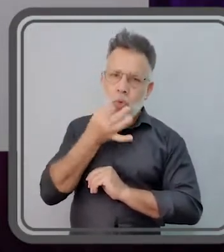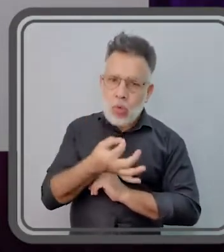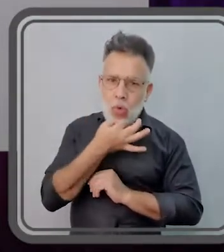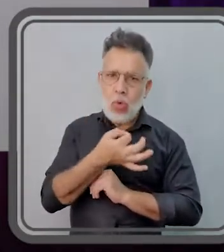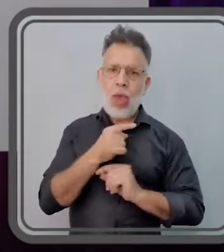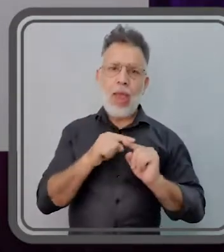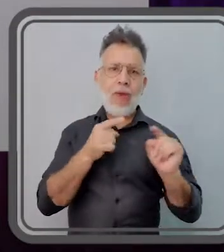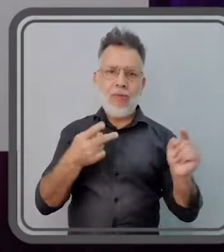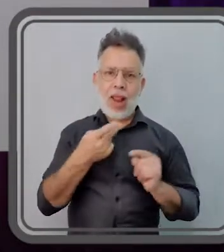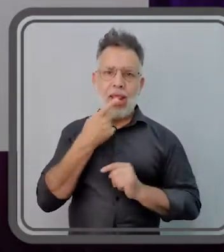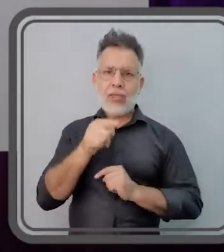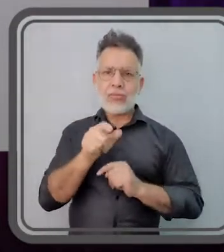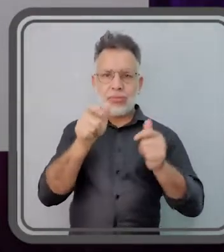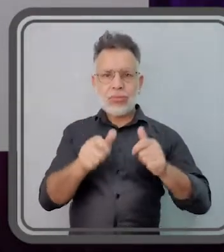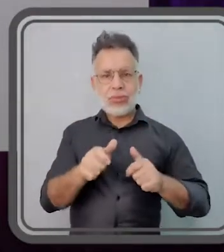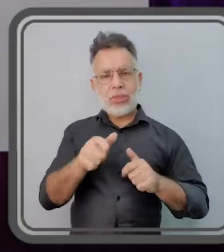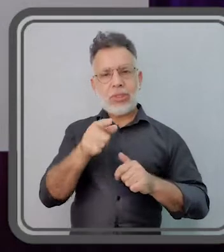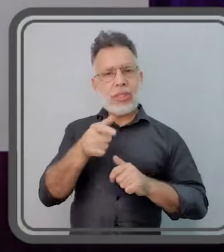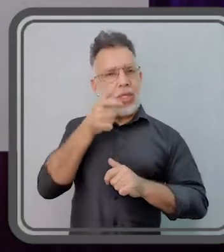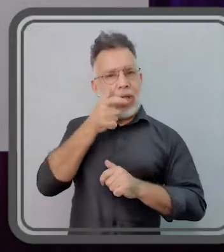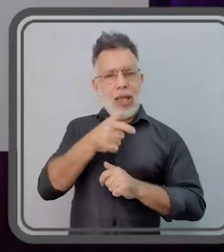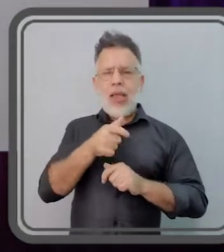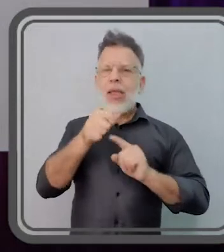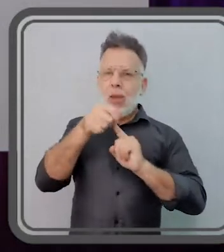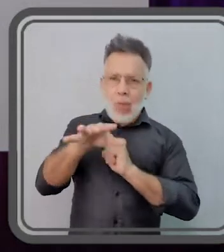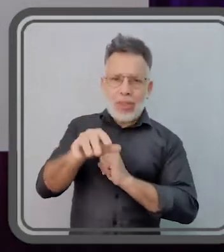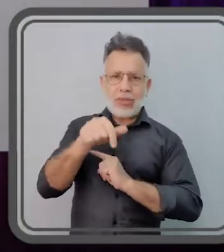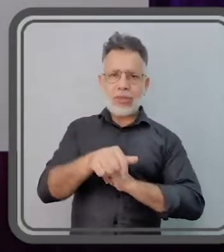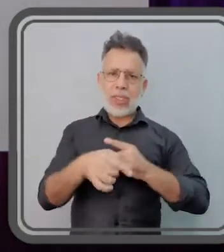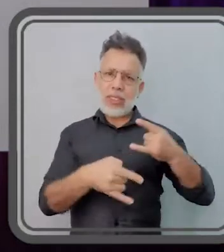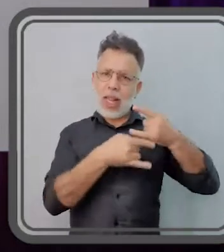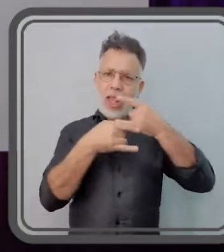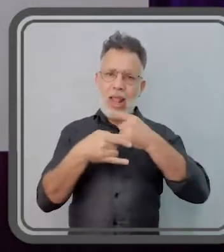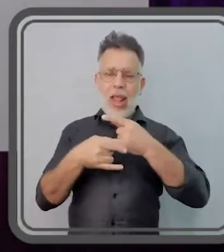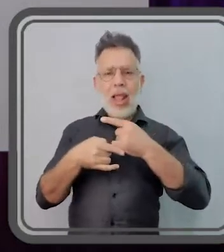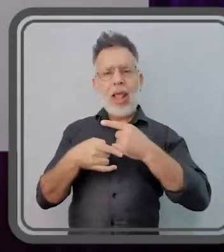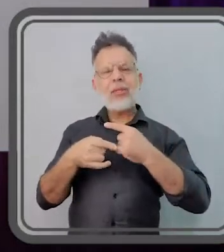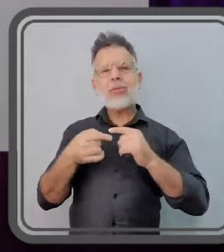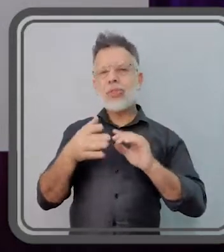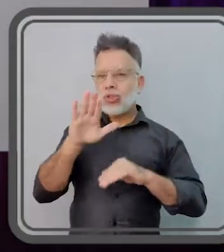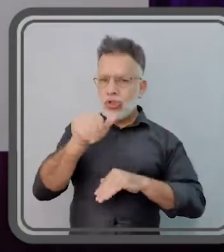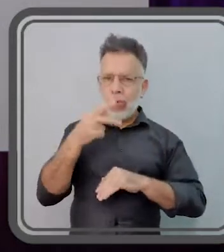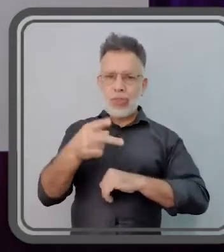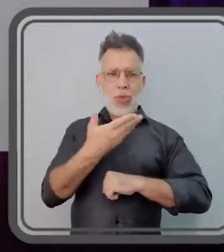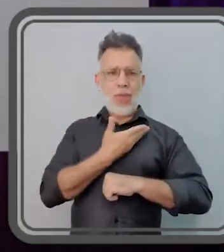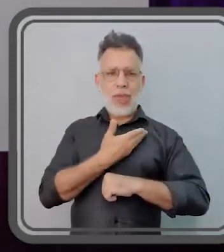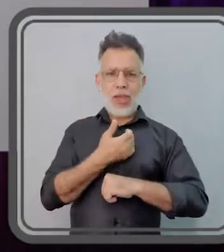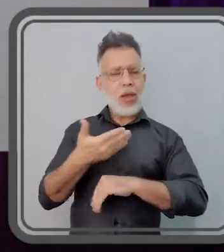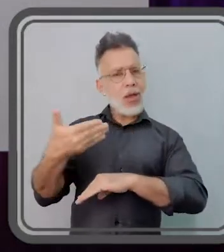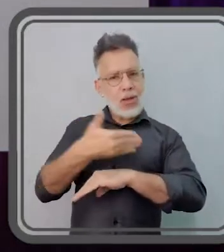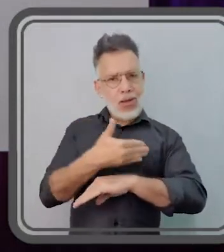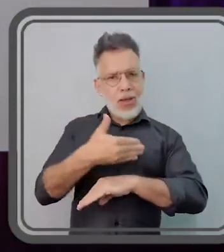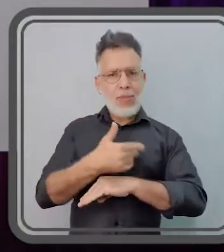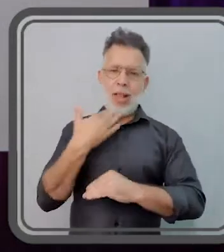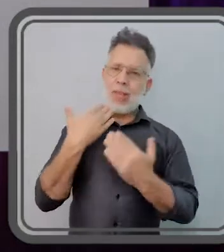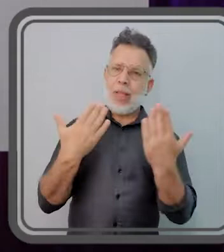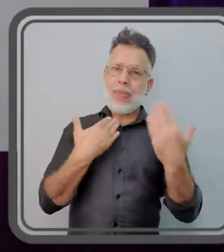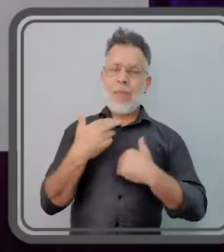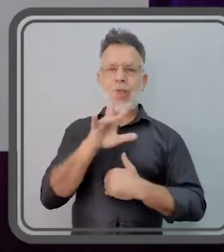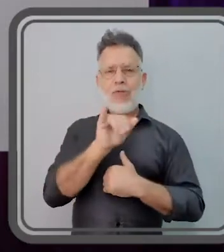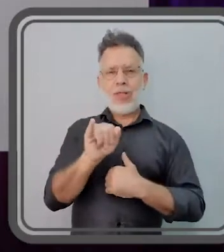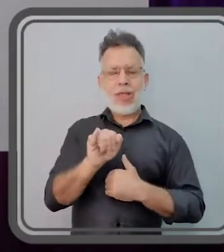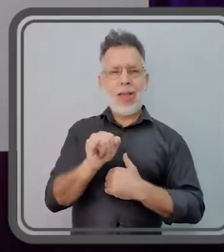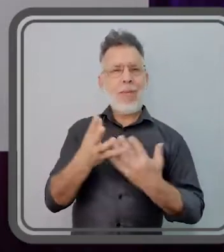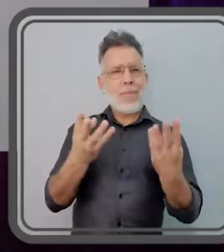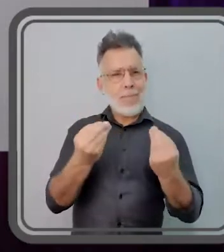não esquecerem também de compartilhar essa live, de marcar aquele seu amigo aqui, trazer mais pessoas para esse bate-papo que vai